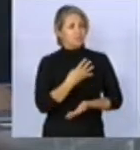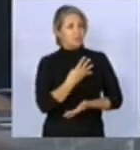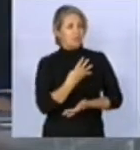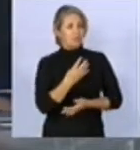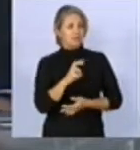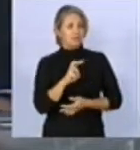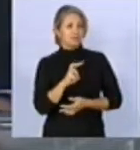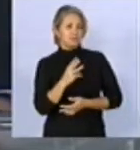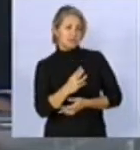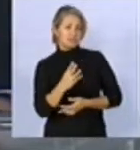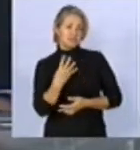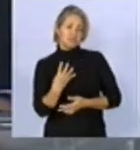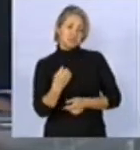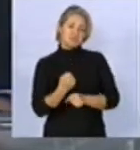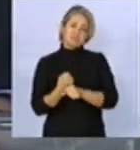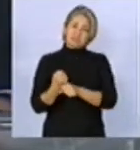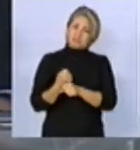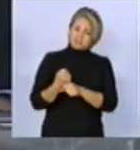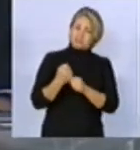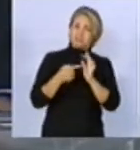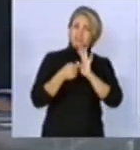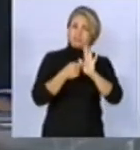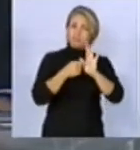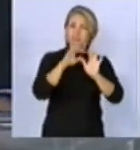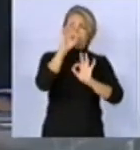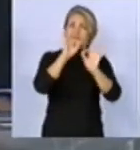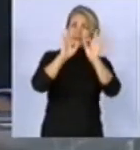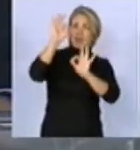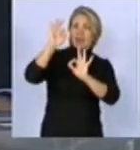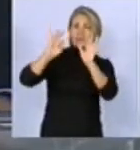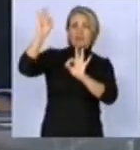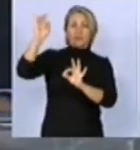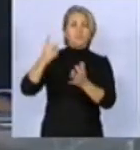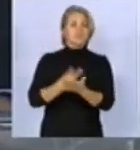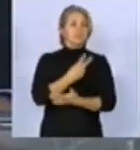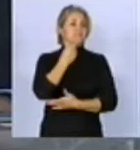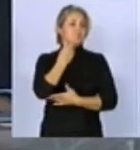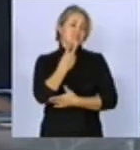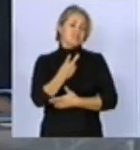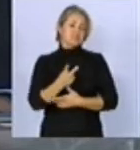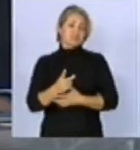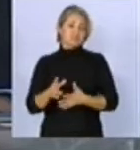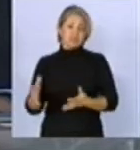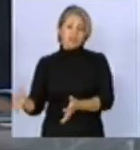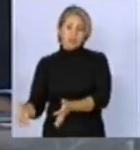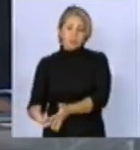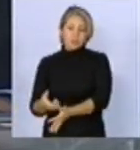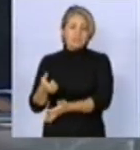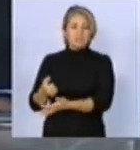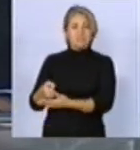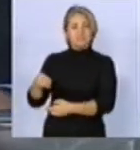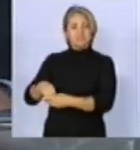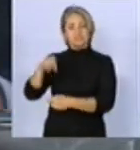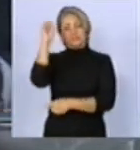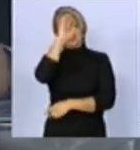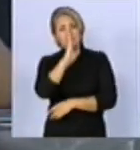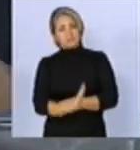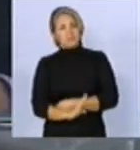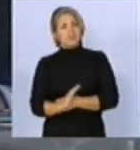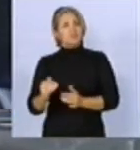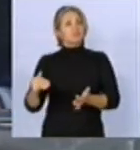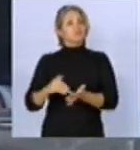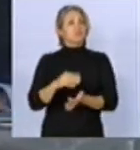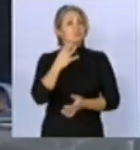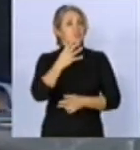anos que gráficos aí e mostraram como se impulsionou o colheita mecanizada no Brasil e desses três quatro anos onde